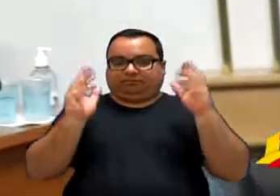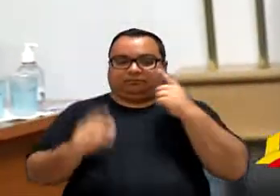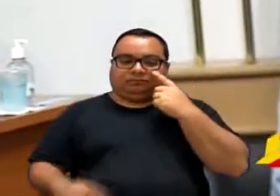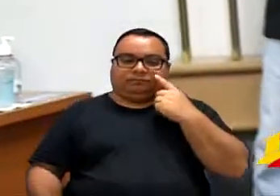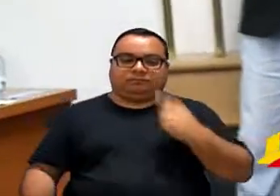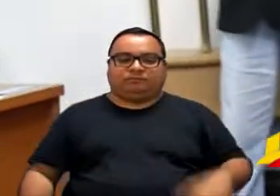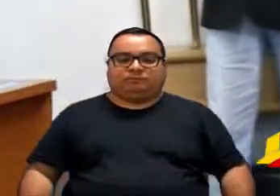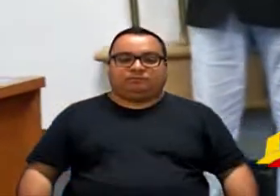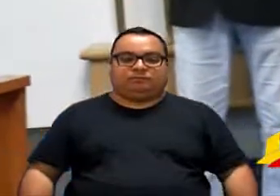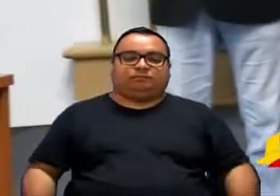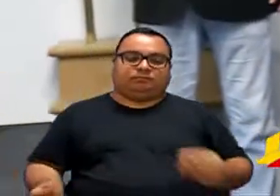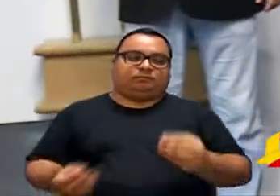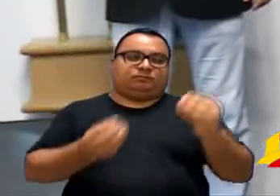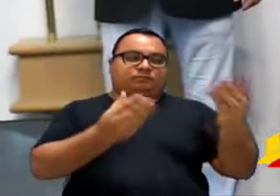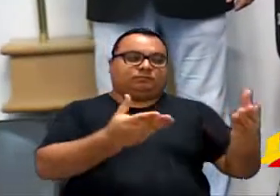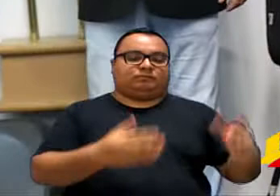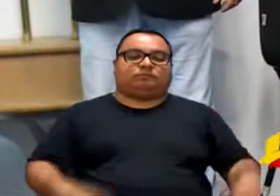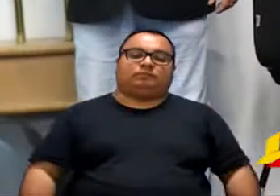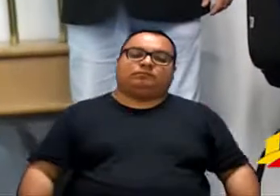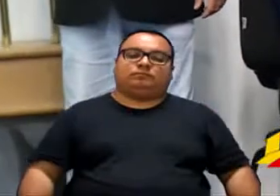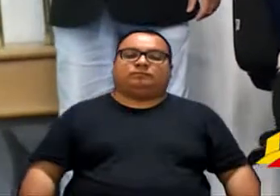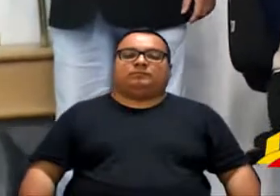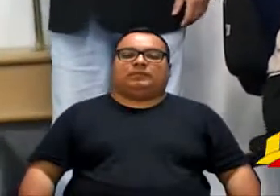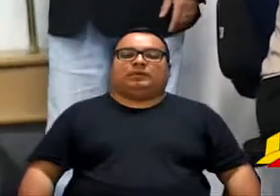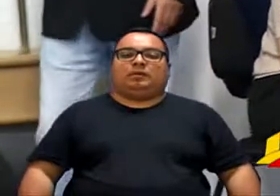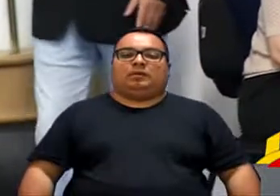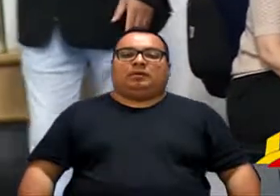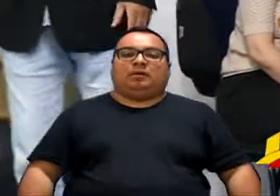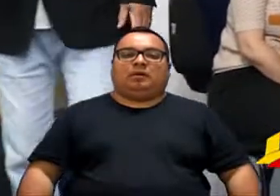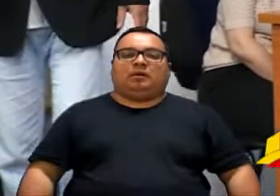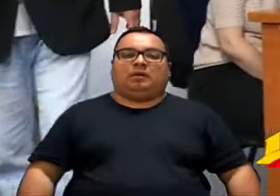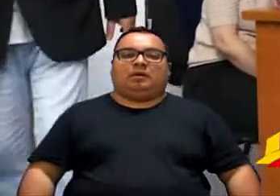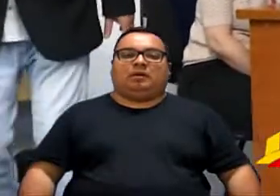entrega com a doença dos vereadores